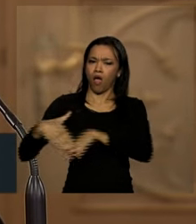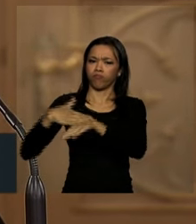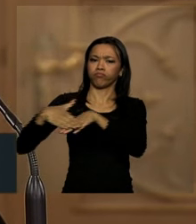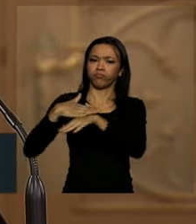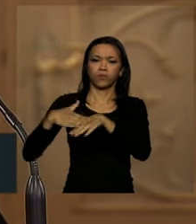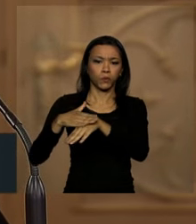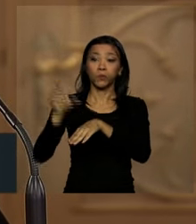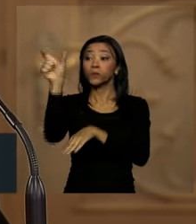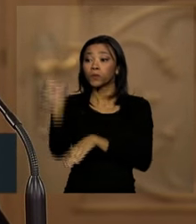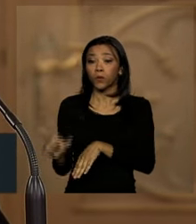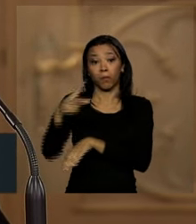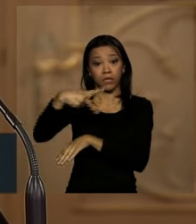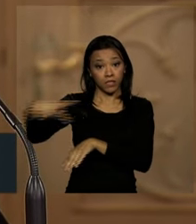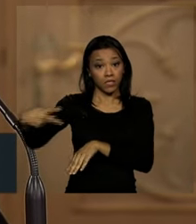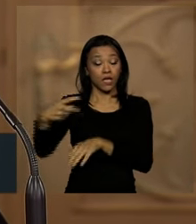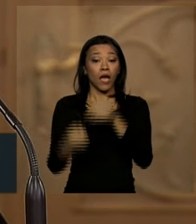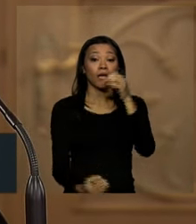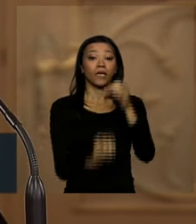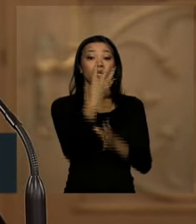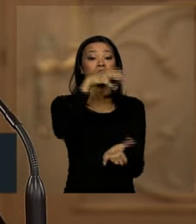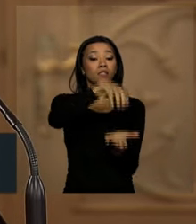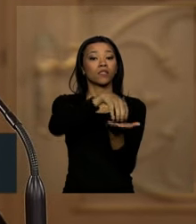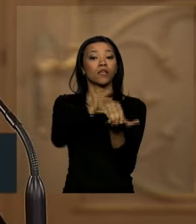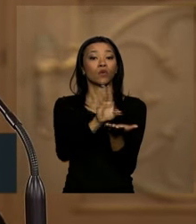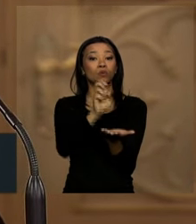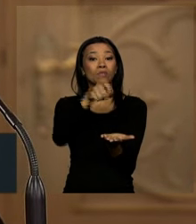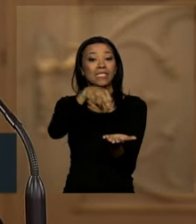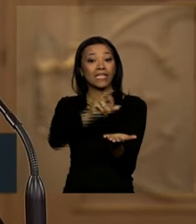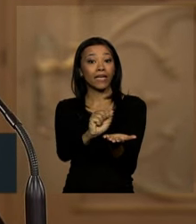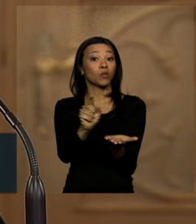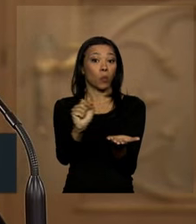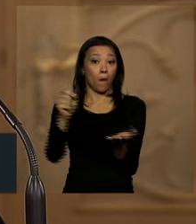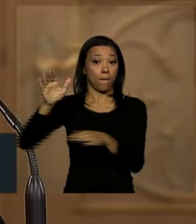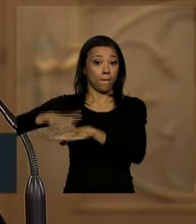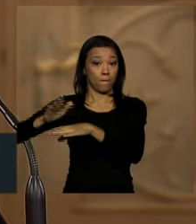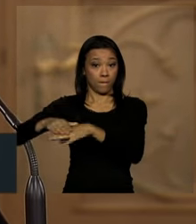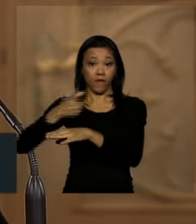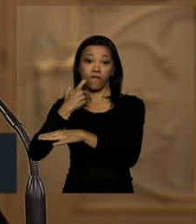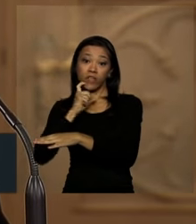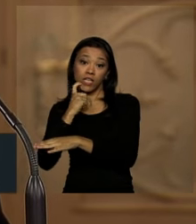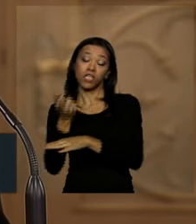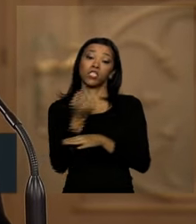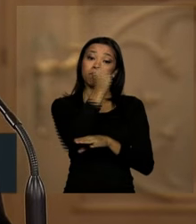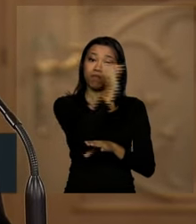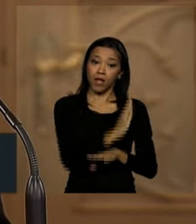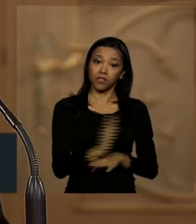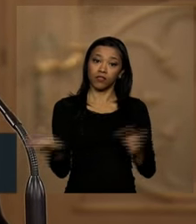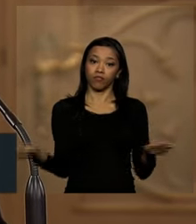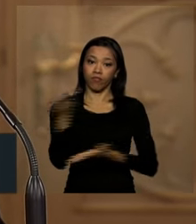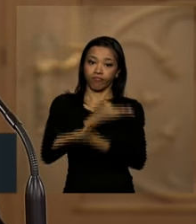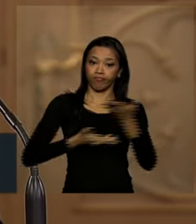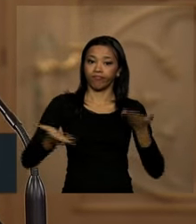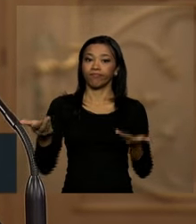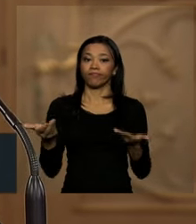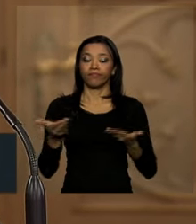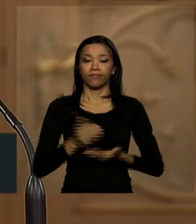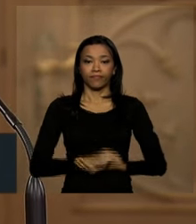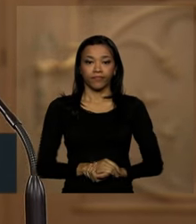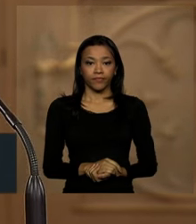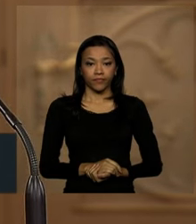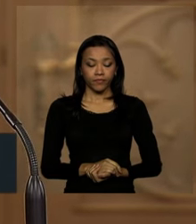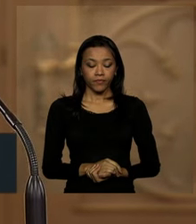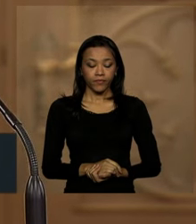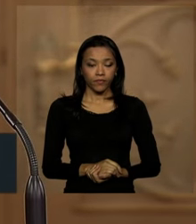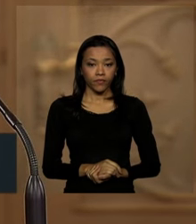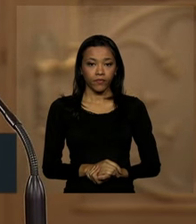sobre a criação de um centro de inovação Brasil-Finlândia com sede em ambos os países. I have discussed with the president the possibility